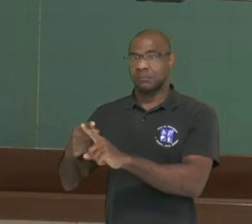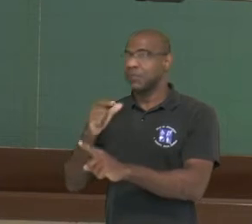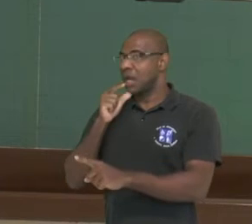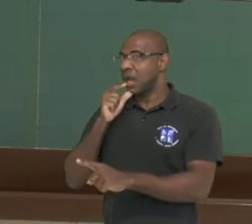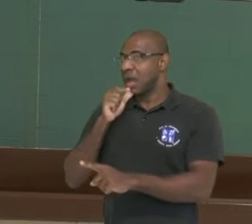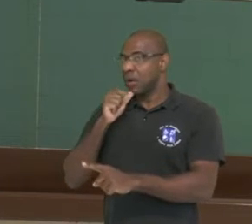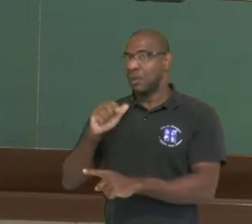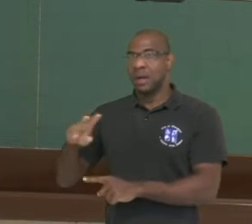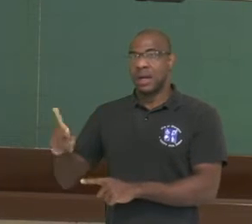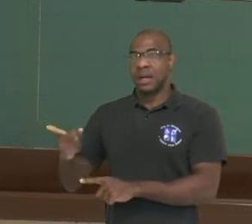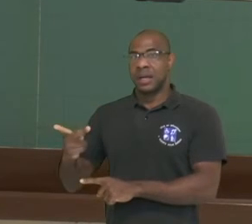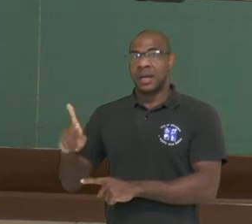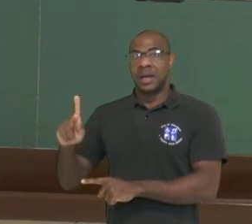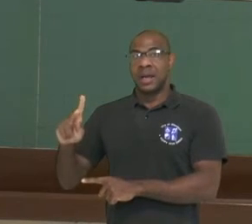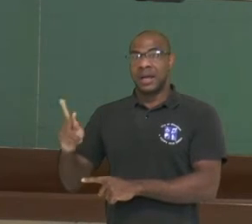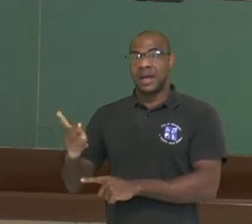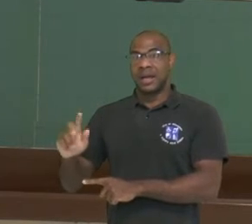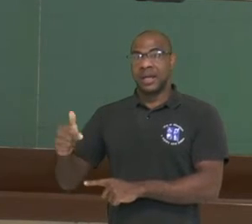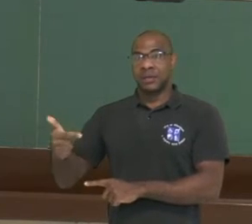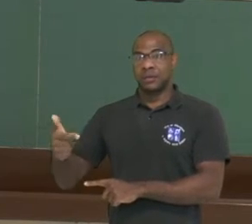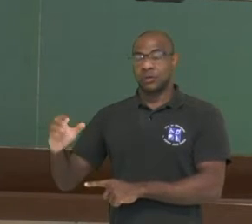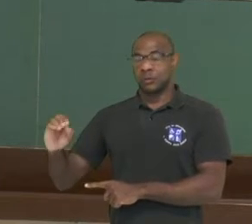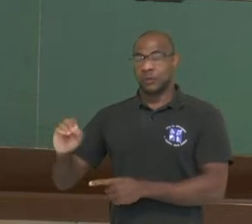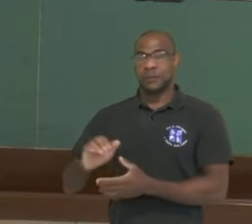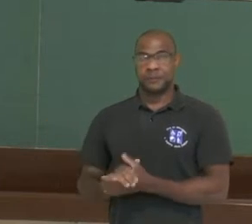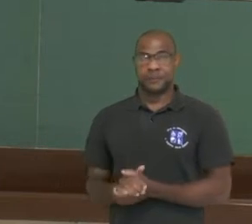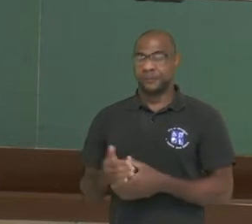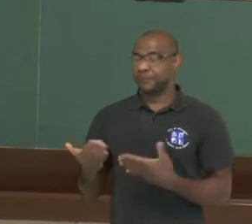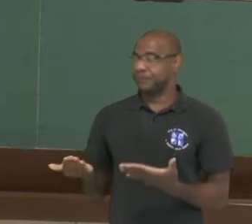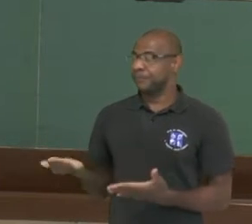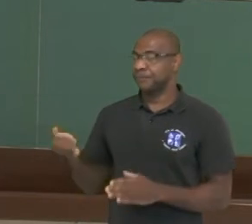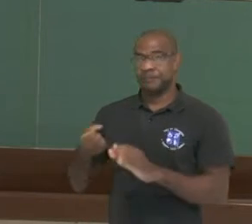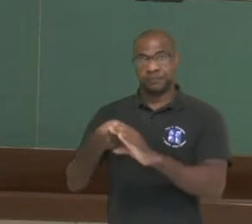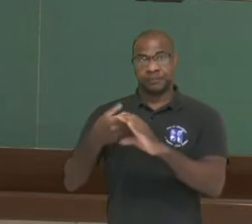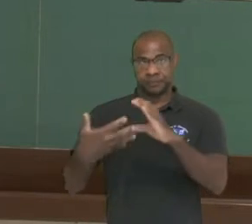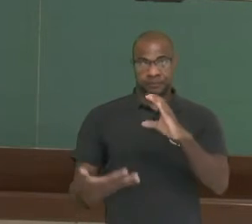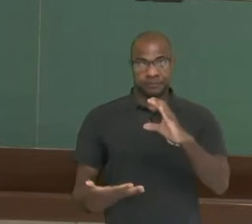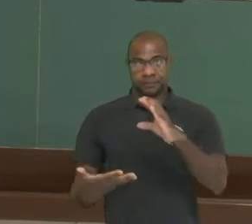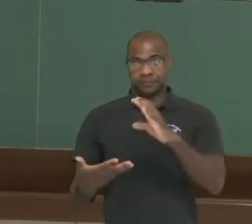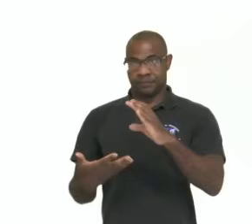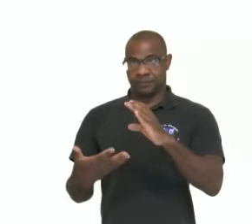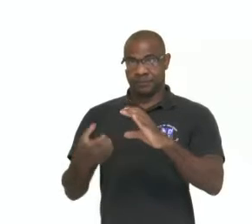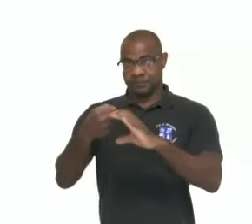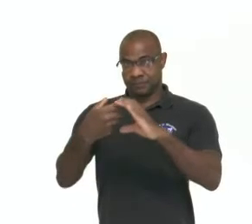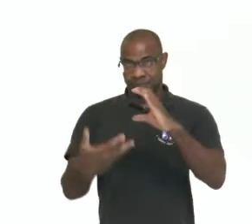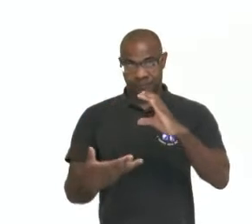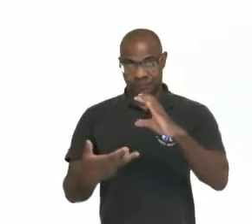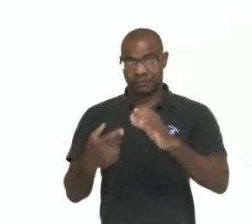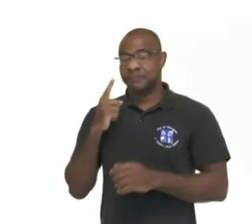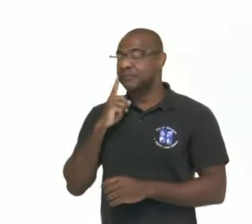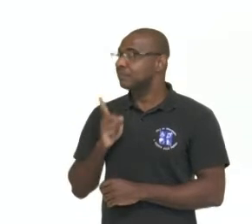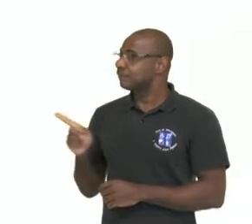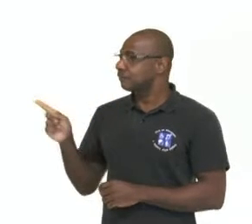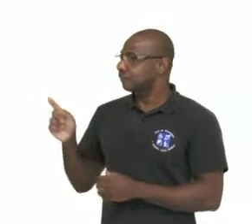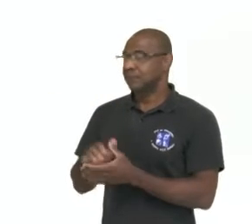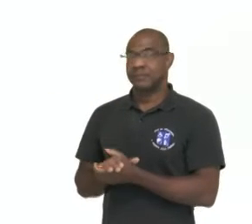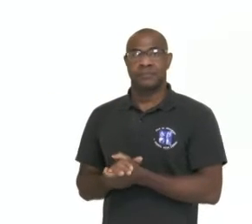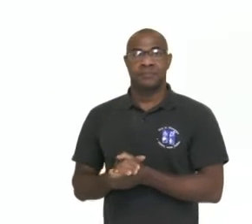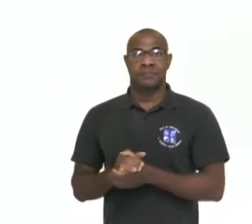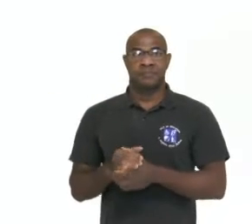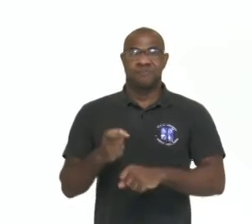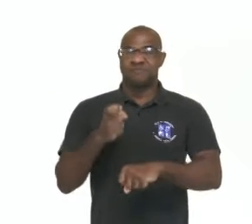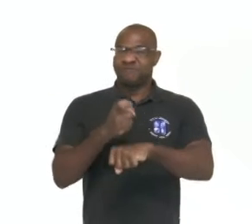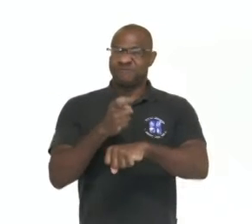Vamos falar um pouquinho das propriedades. Então, as principais características dos sais são: sólidos, cristalinos, duros